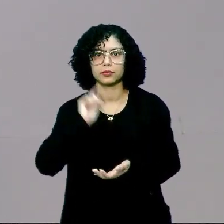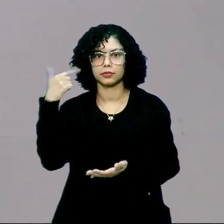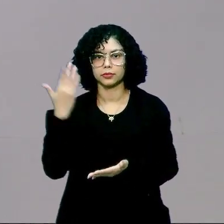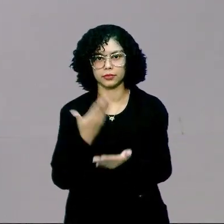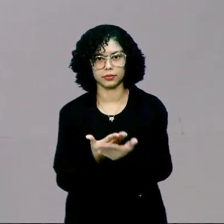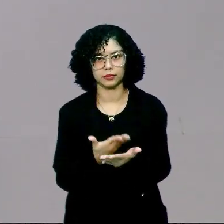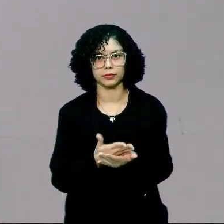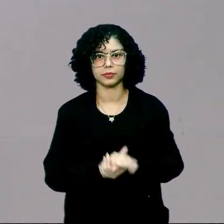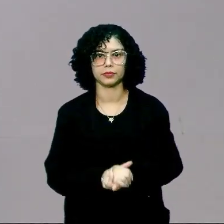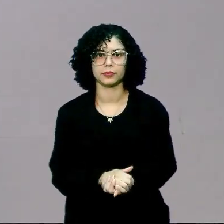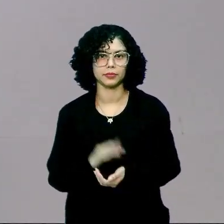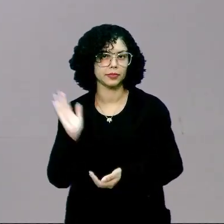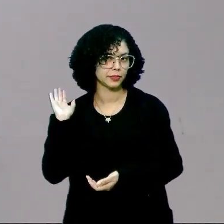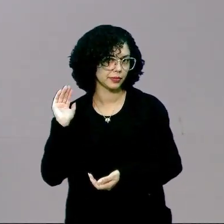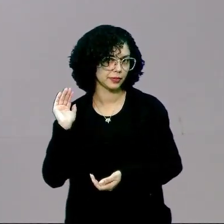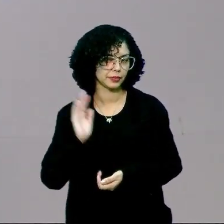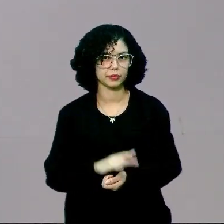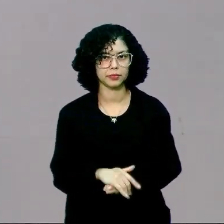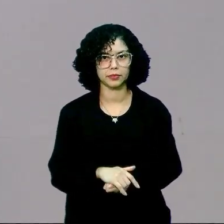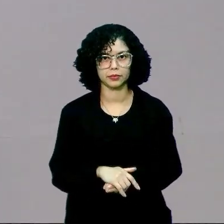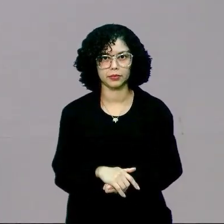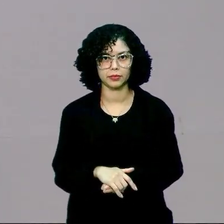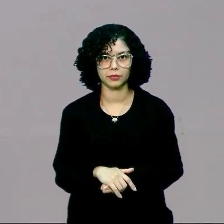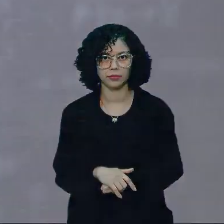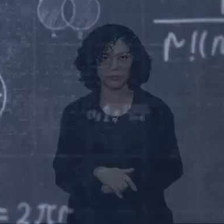nas próximas aulas. Até mais!